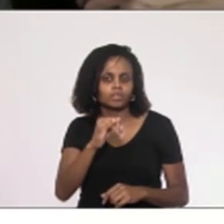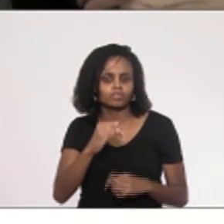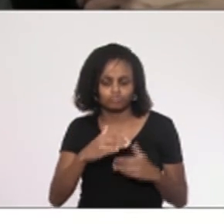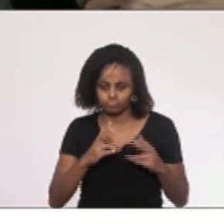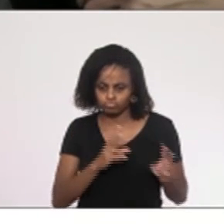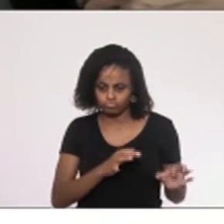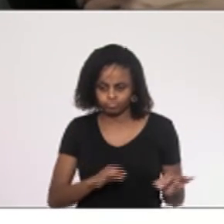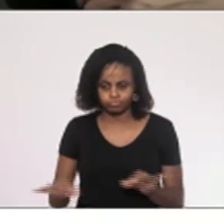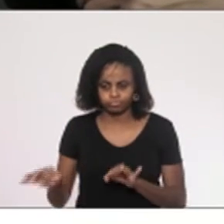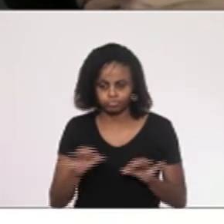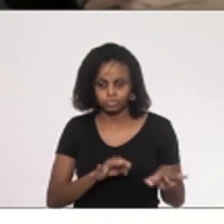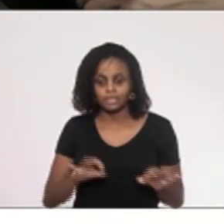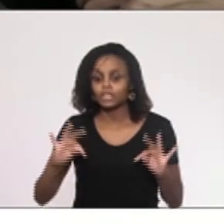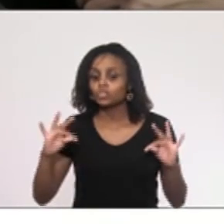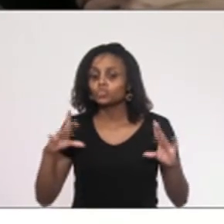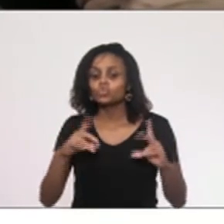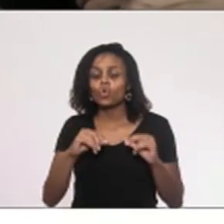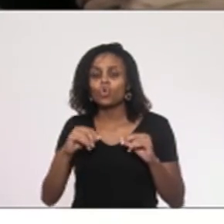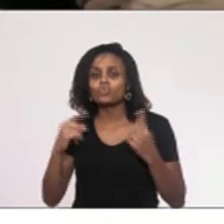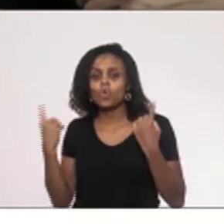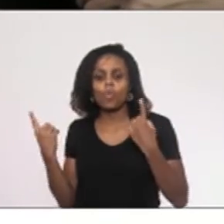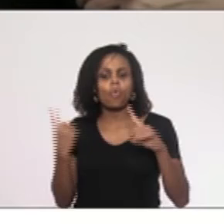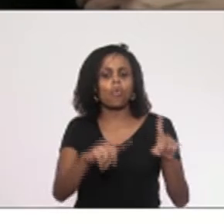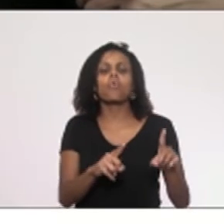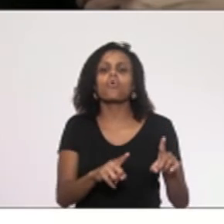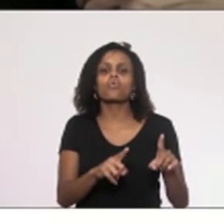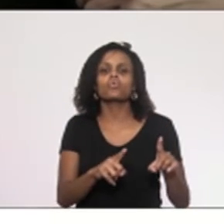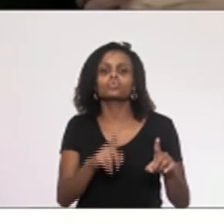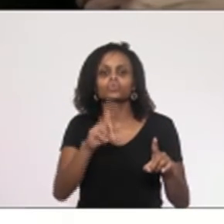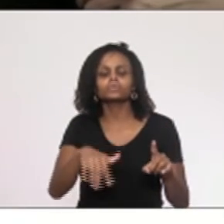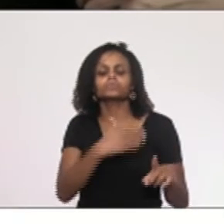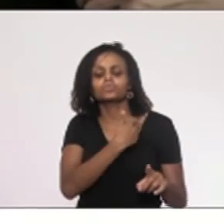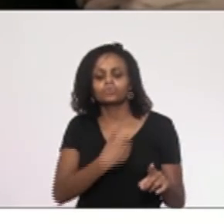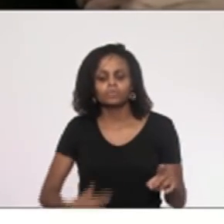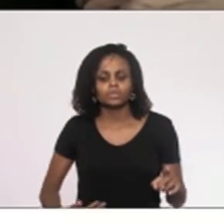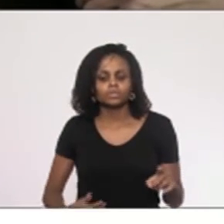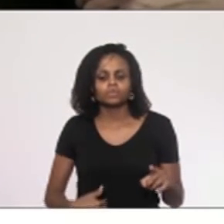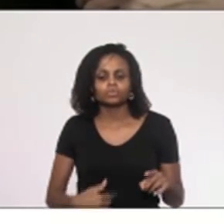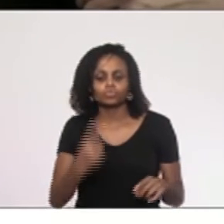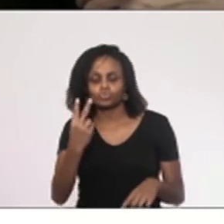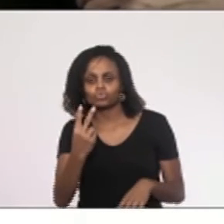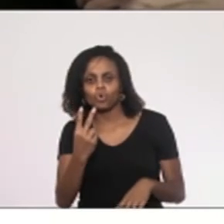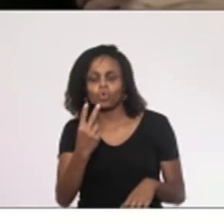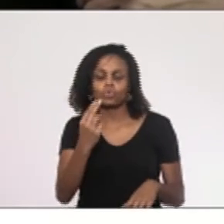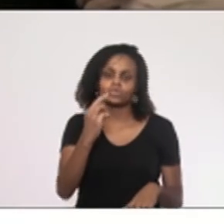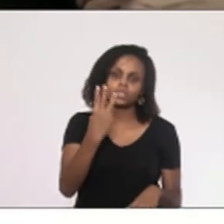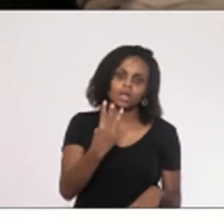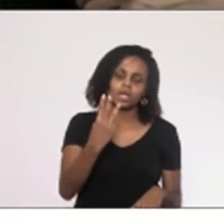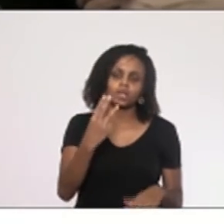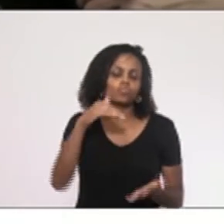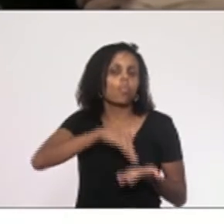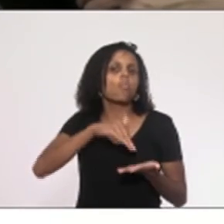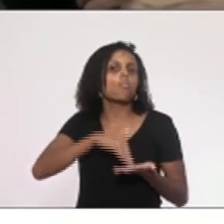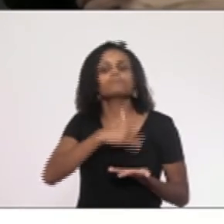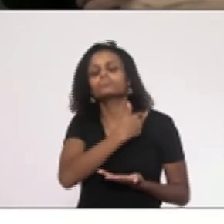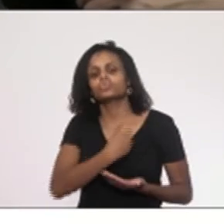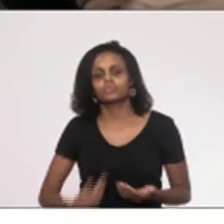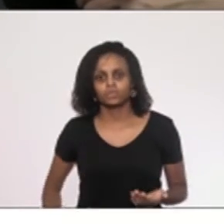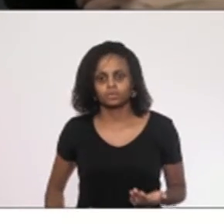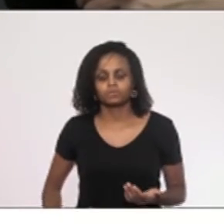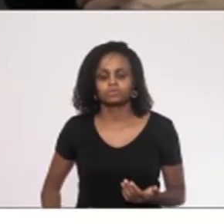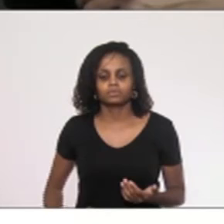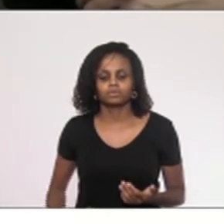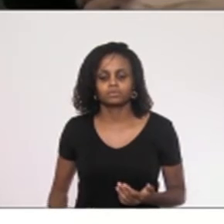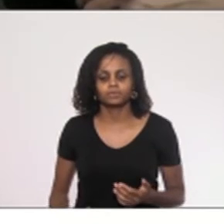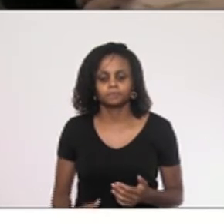todas elas atingindo frontalmente as lambanças dos 2, 3 últimos governos. Então, é no crédito